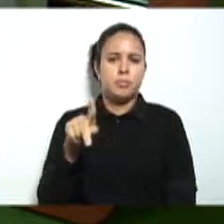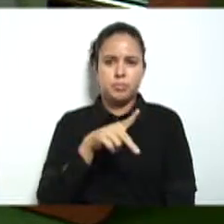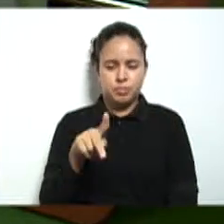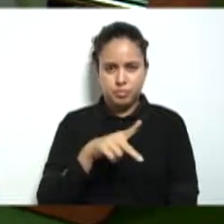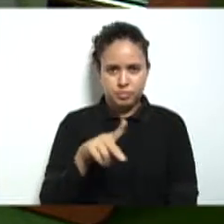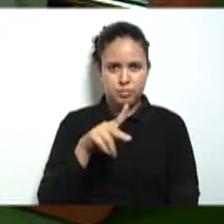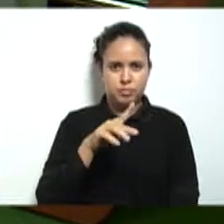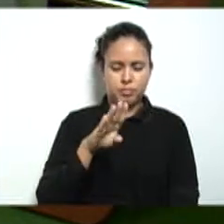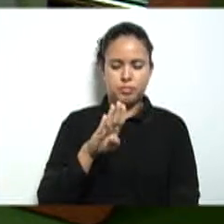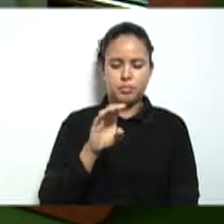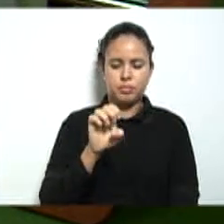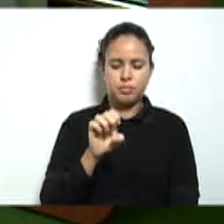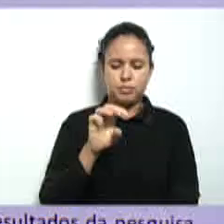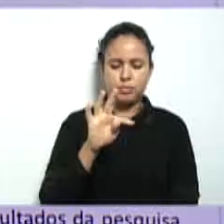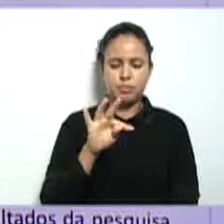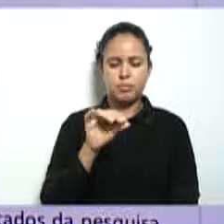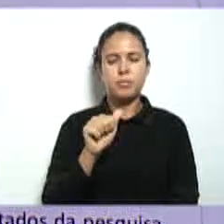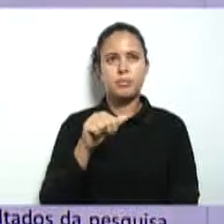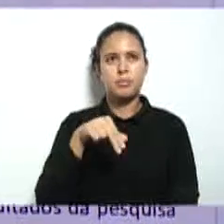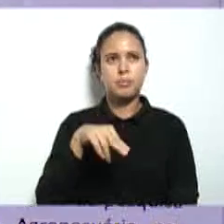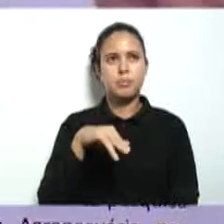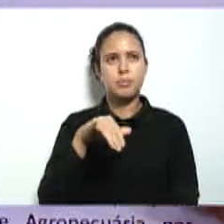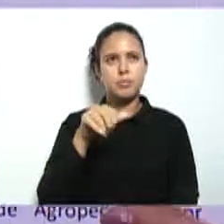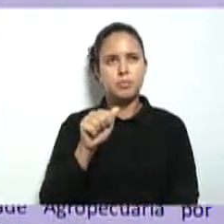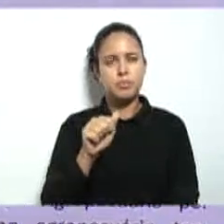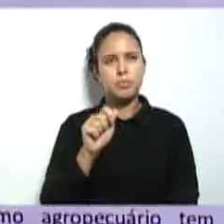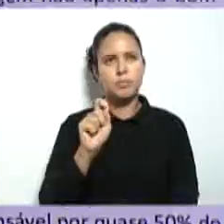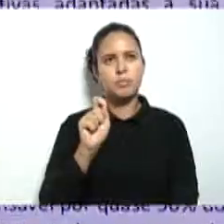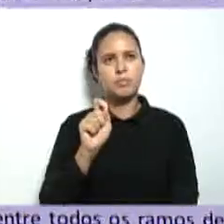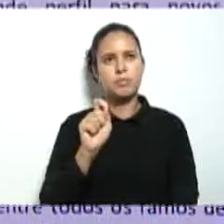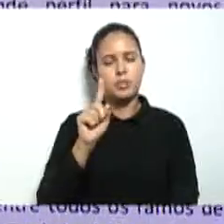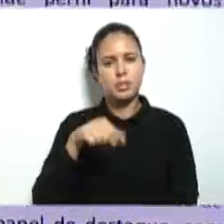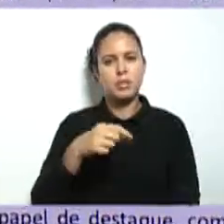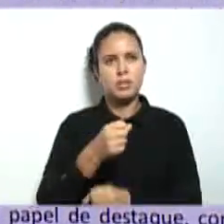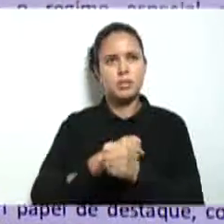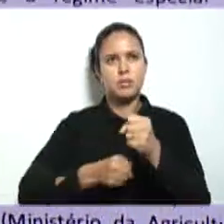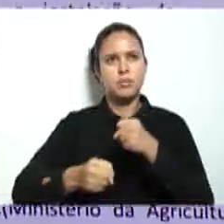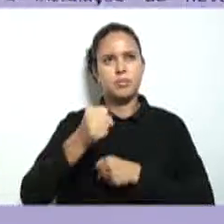Moura da Silva Santos. Ele foi realizado em